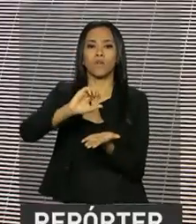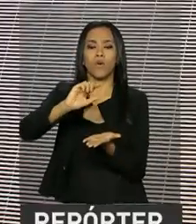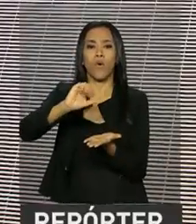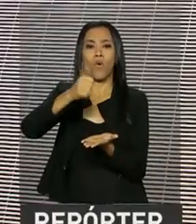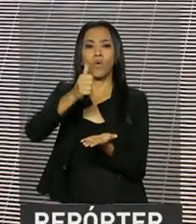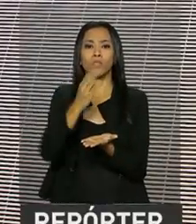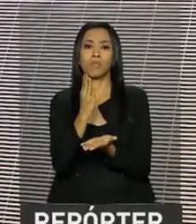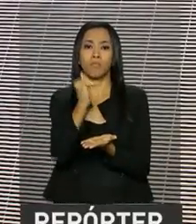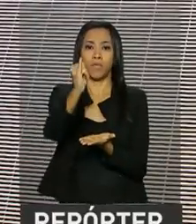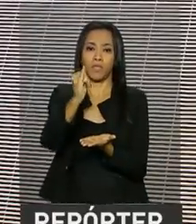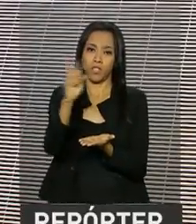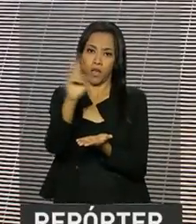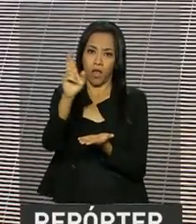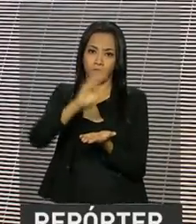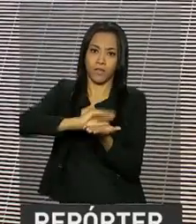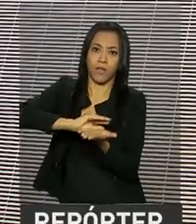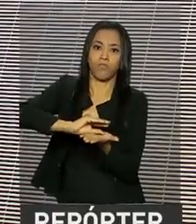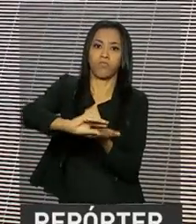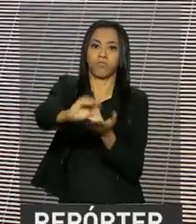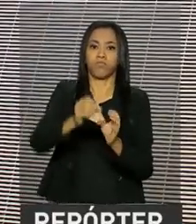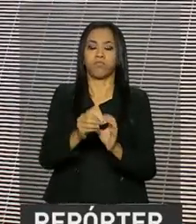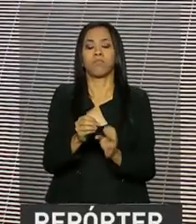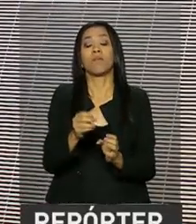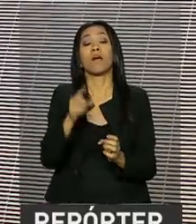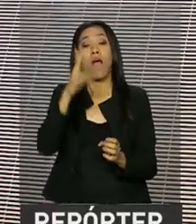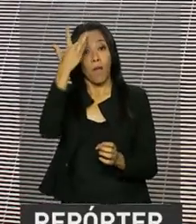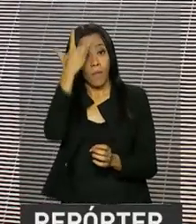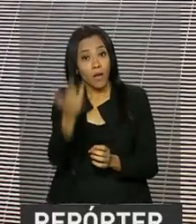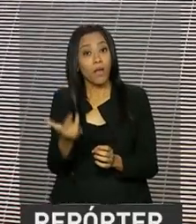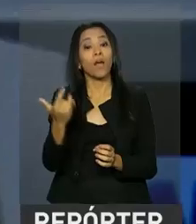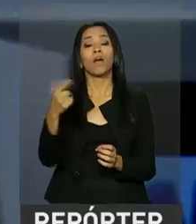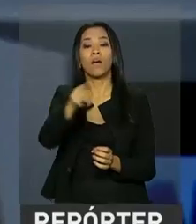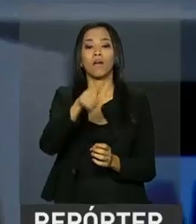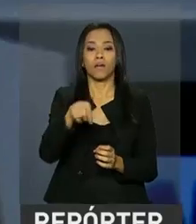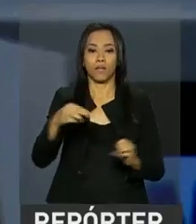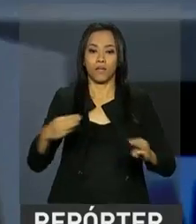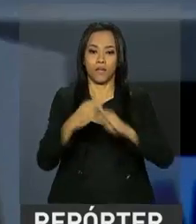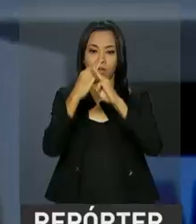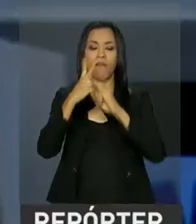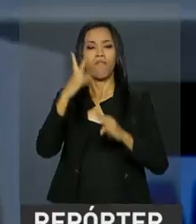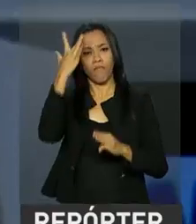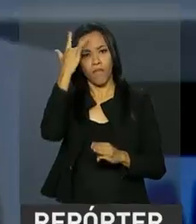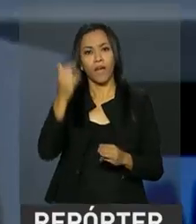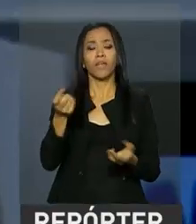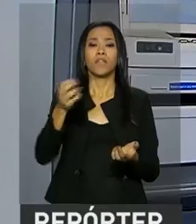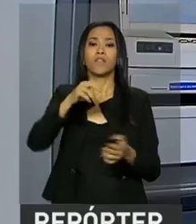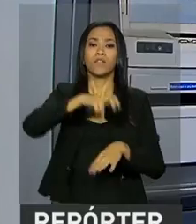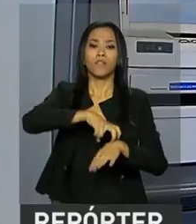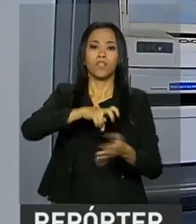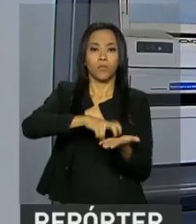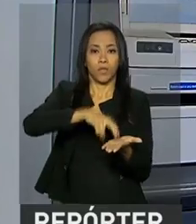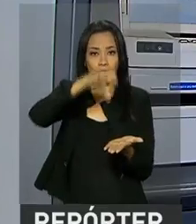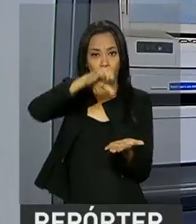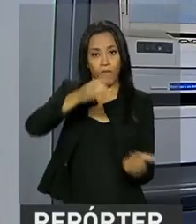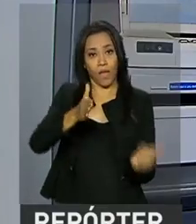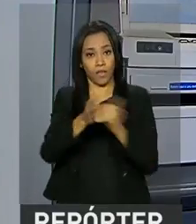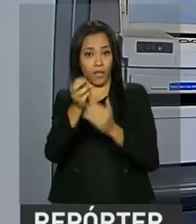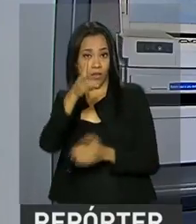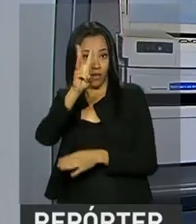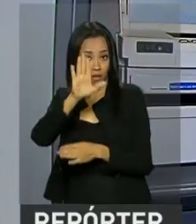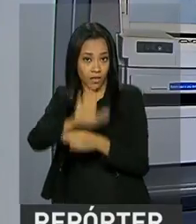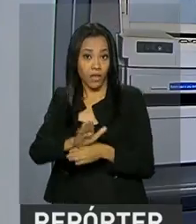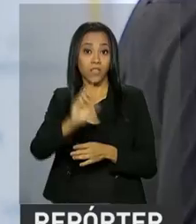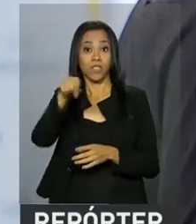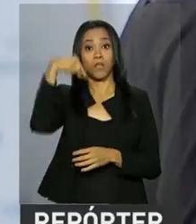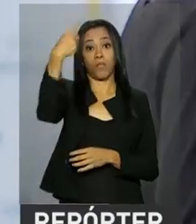de reais as agências da caixa vão abrir amanhã entre nove da manhã e três da tarde na próxima semana até quarta feira